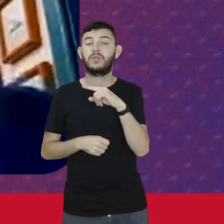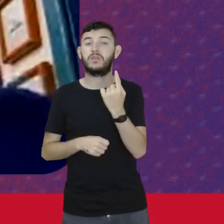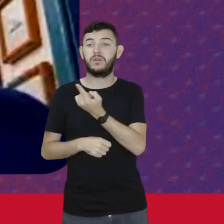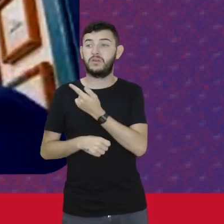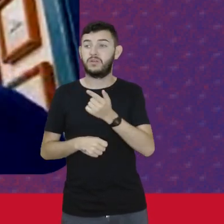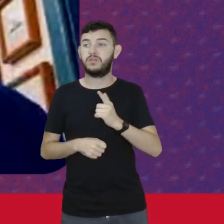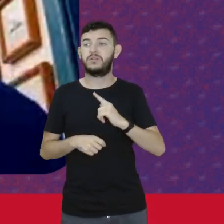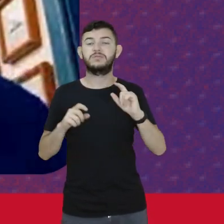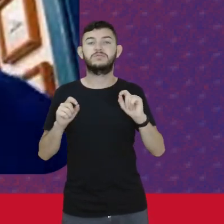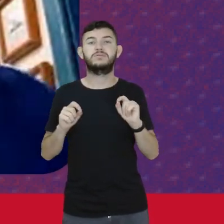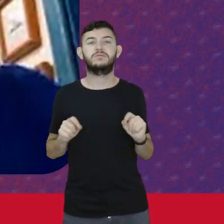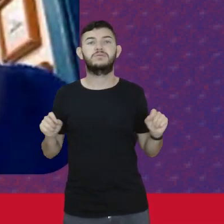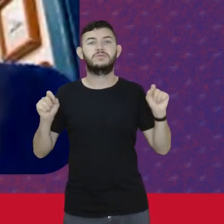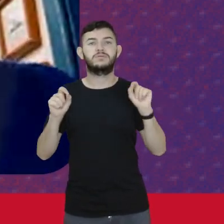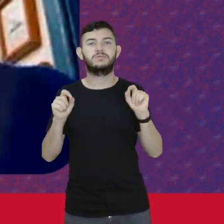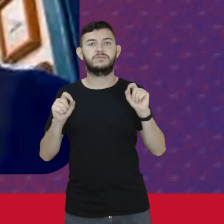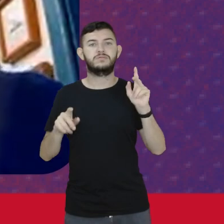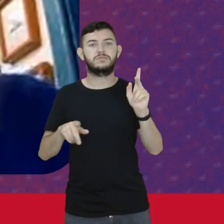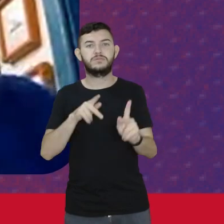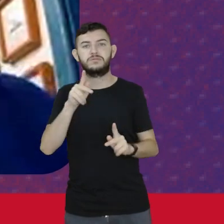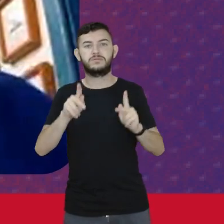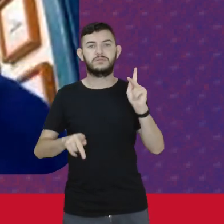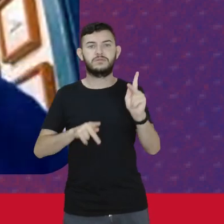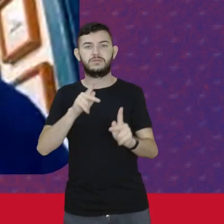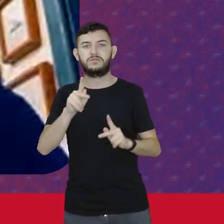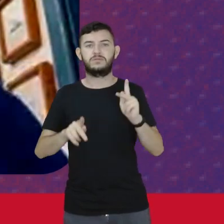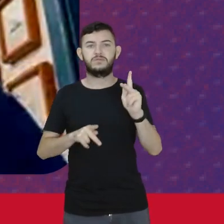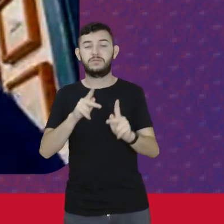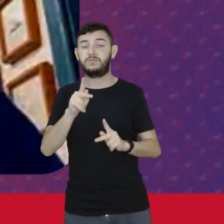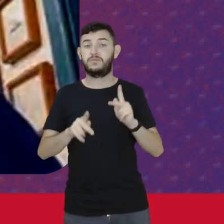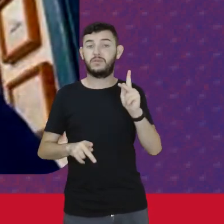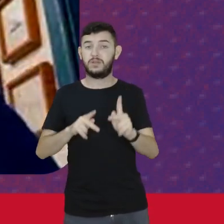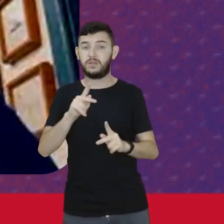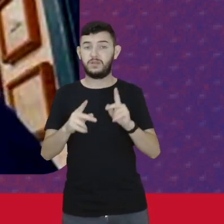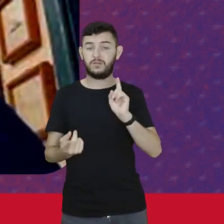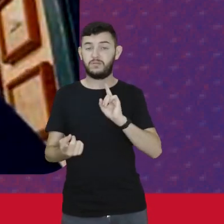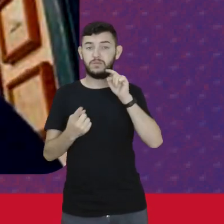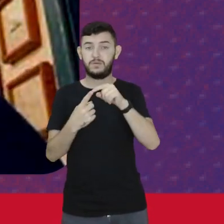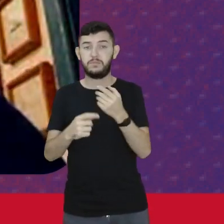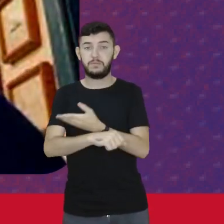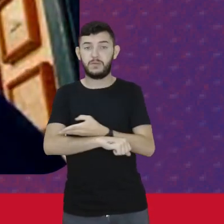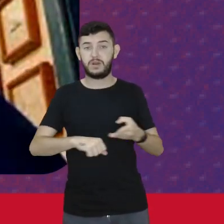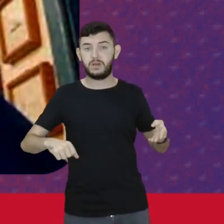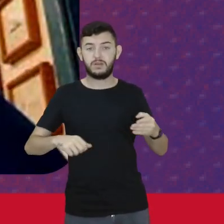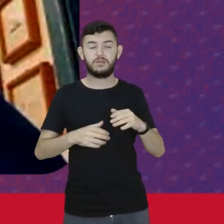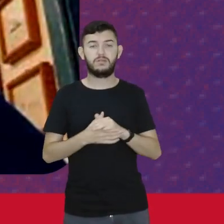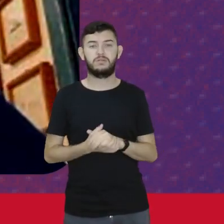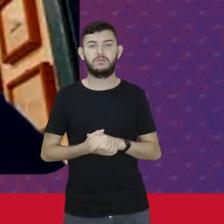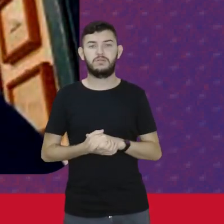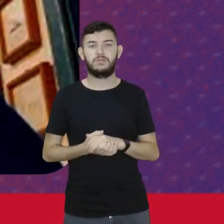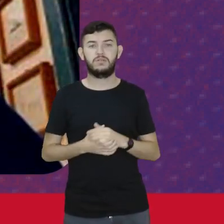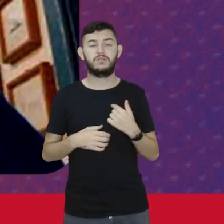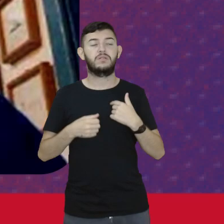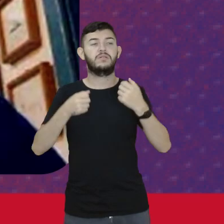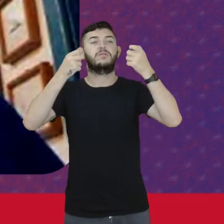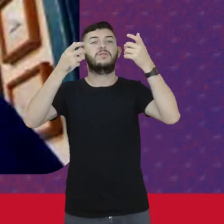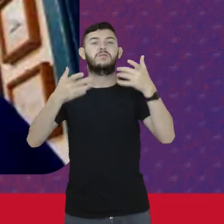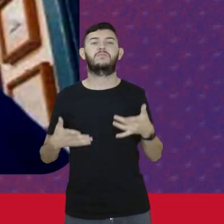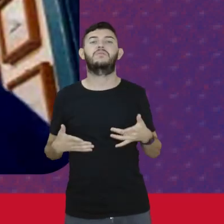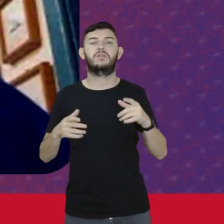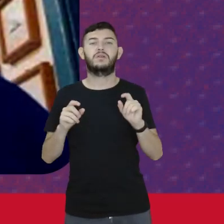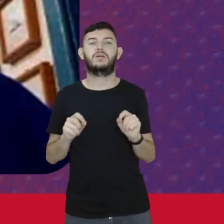negras para que a população ficasse mais branca, né? Chegou até a falar um